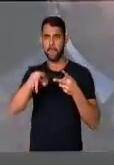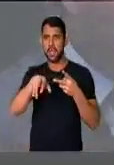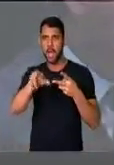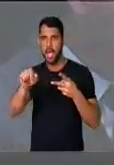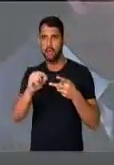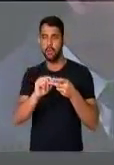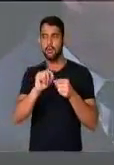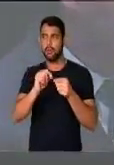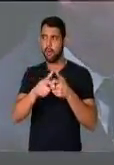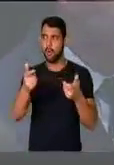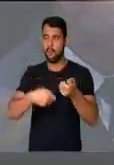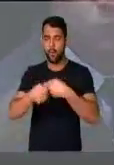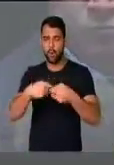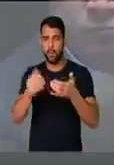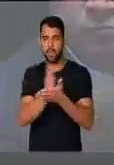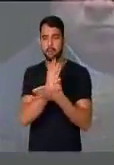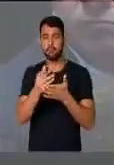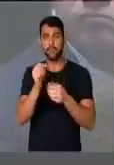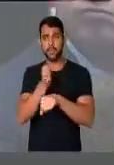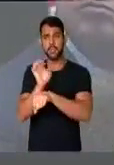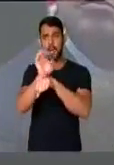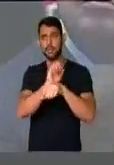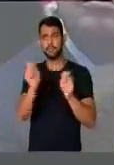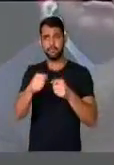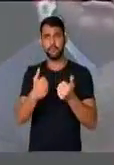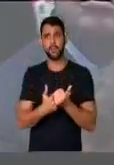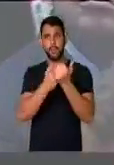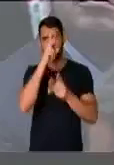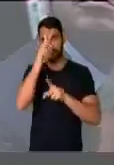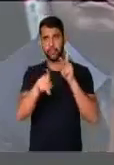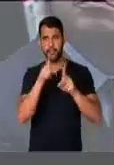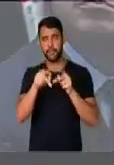frente comercial atendendo o mundo pelos portos do Rio de